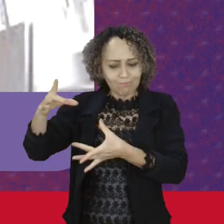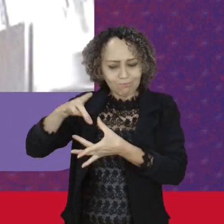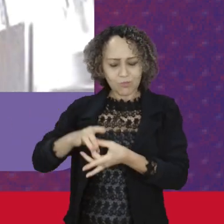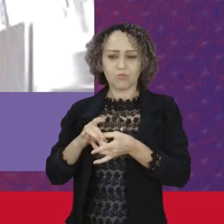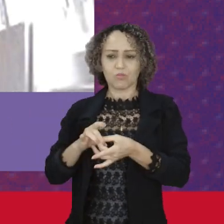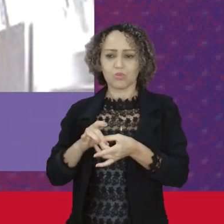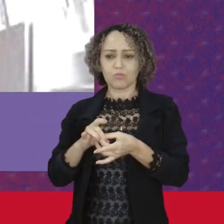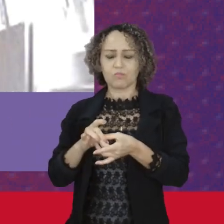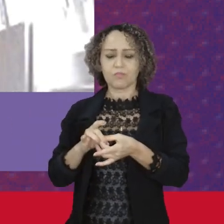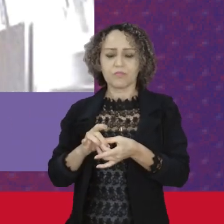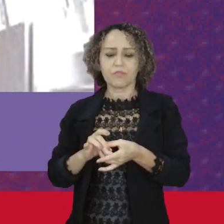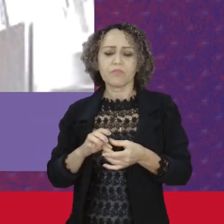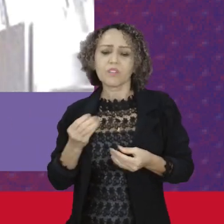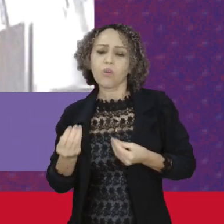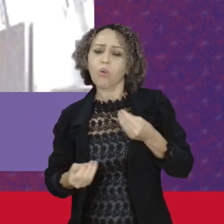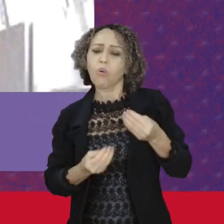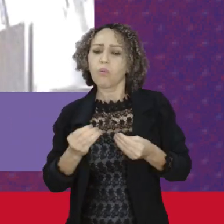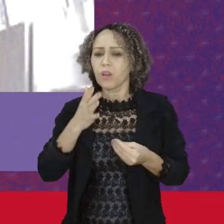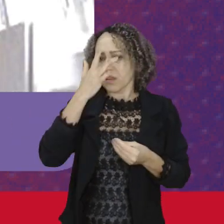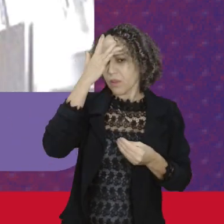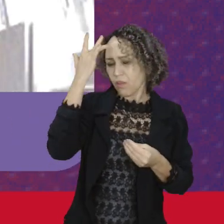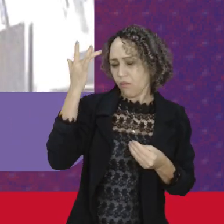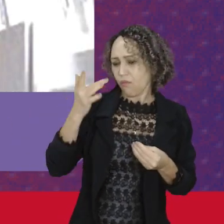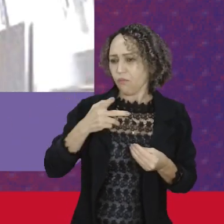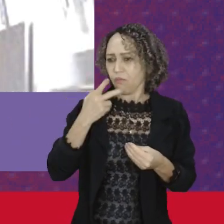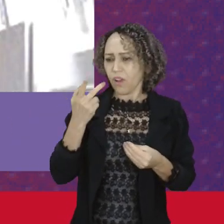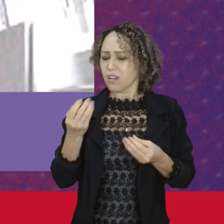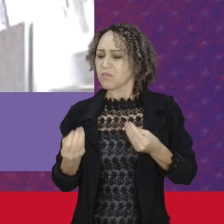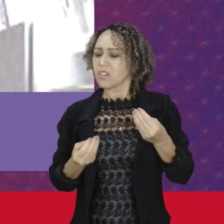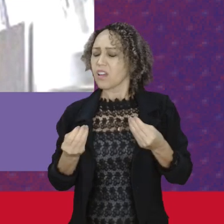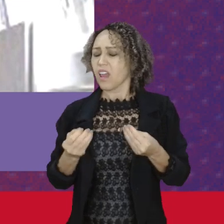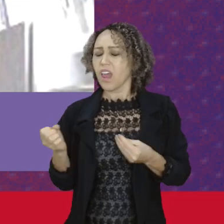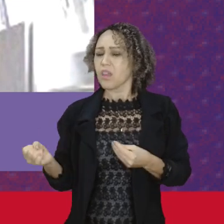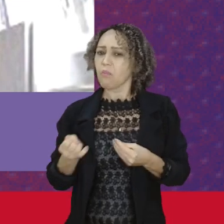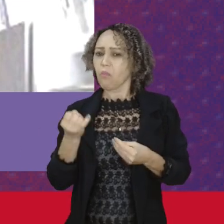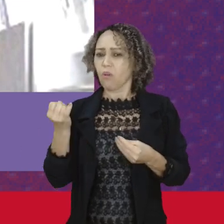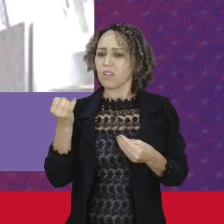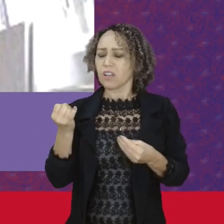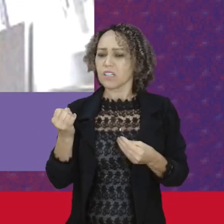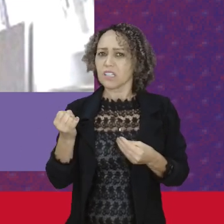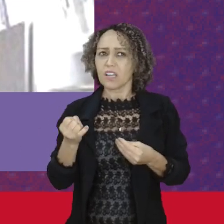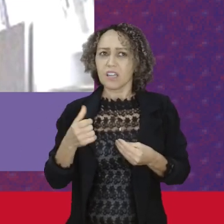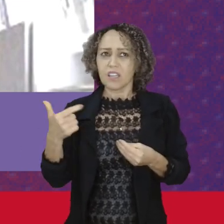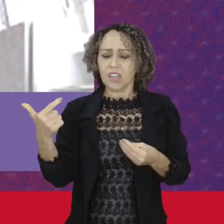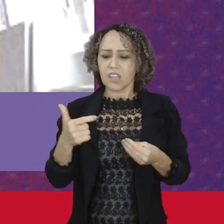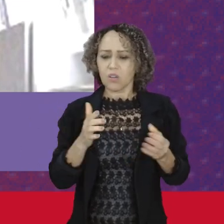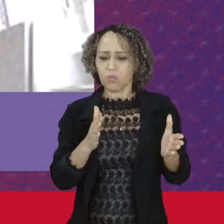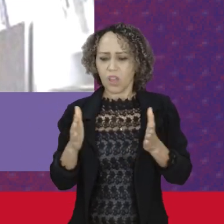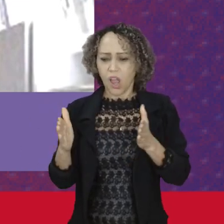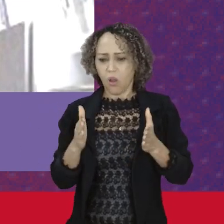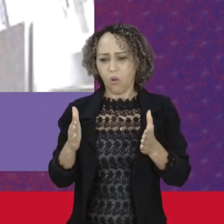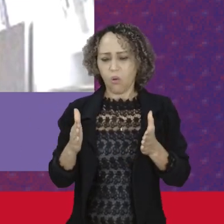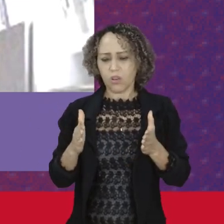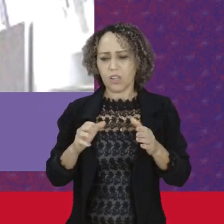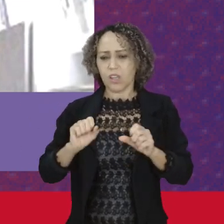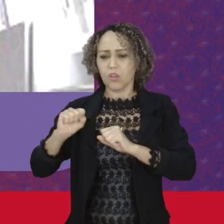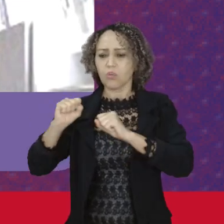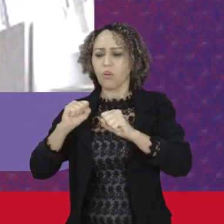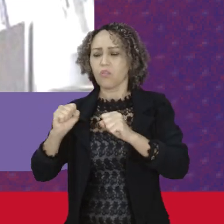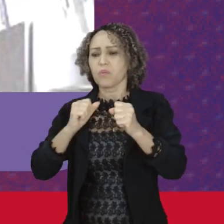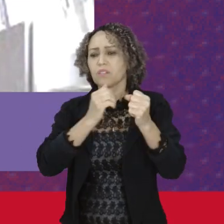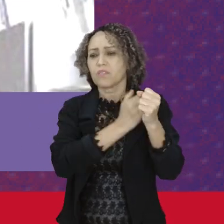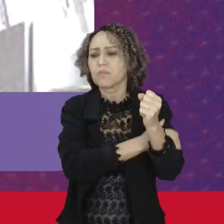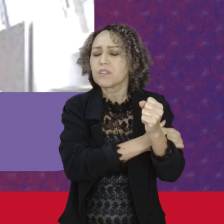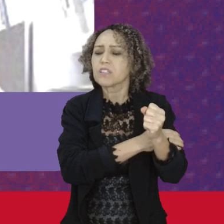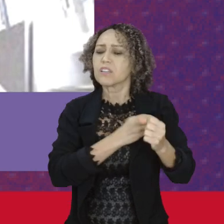toda forma, como as pessoas falam isso, consolidado é importante. Então, essa segunda onda do feminismo, eu queria que a gente conversasse um pouco sobre esse assunto,